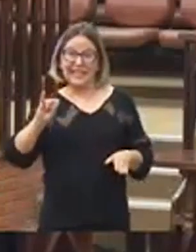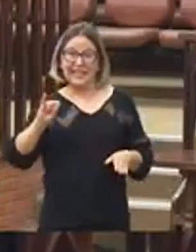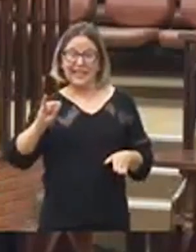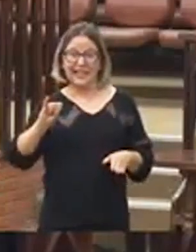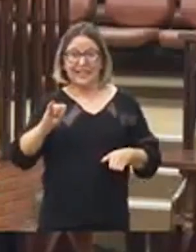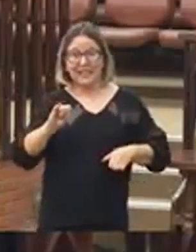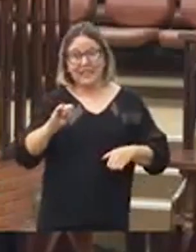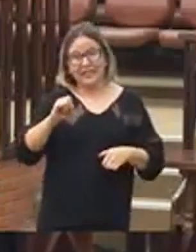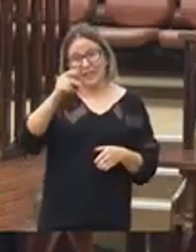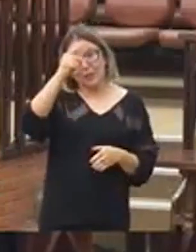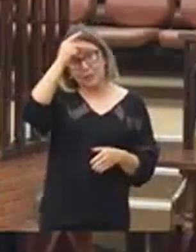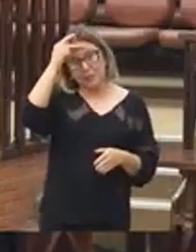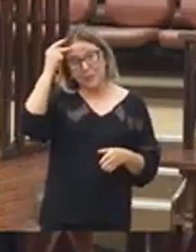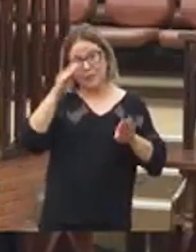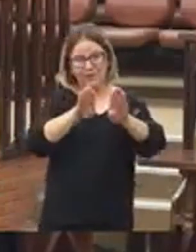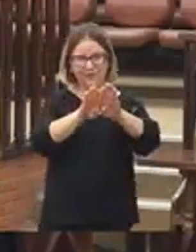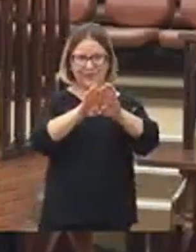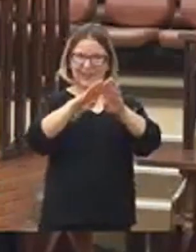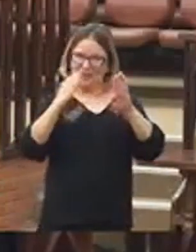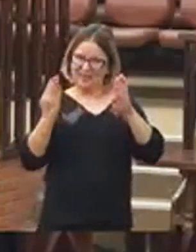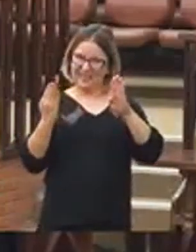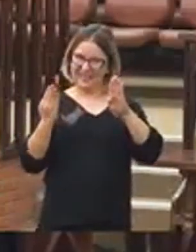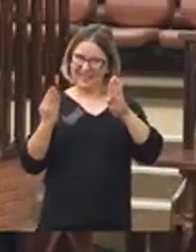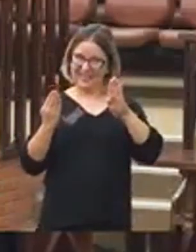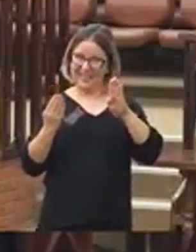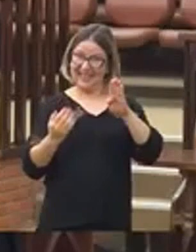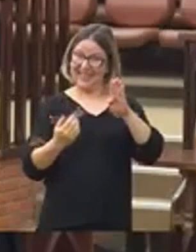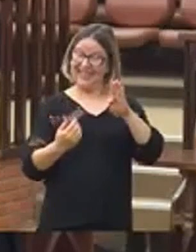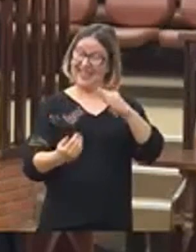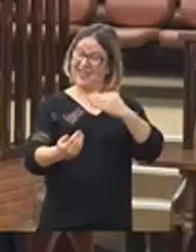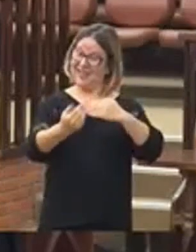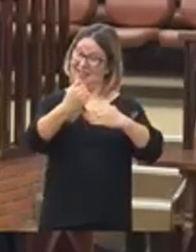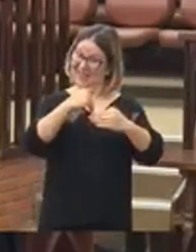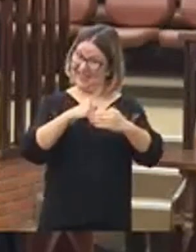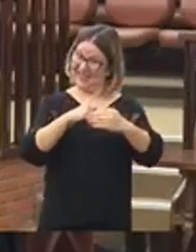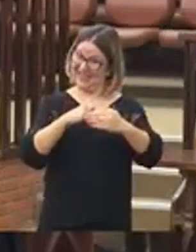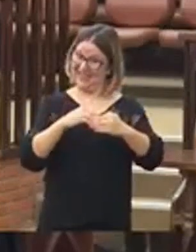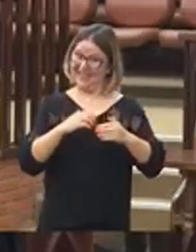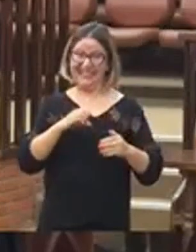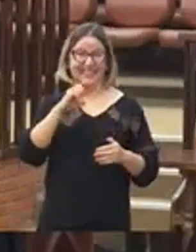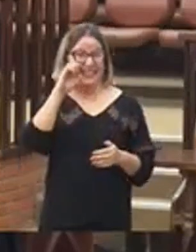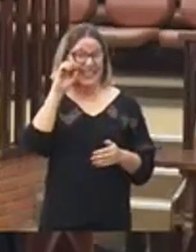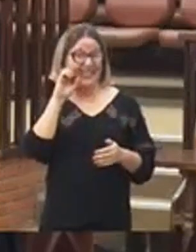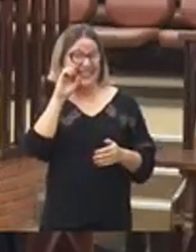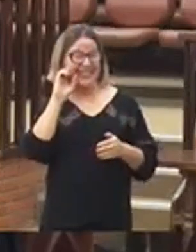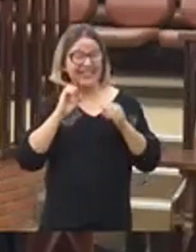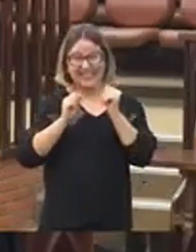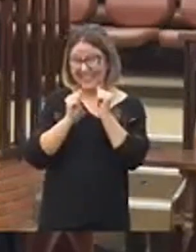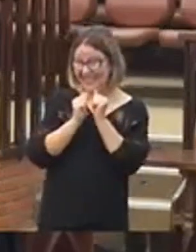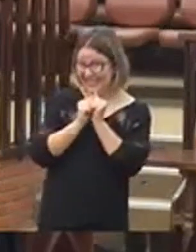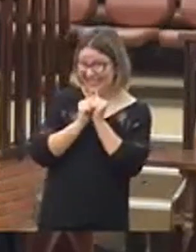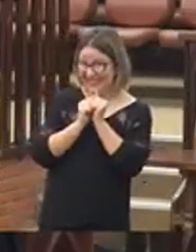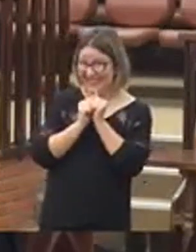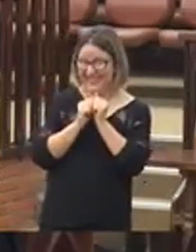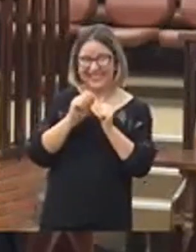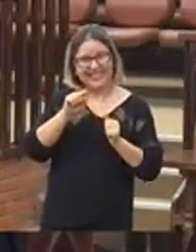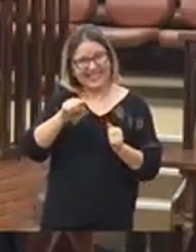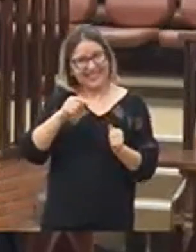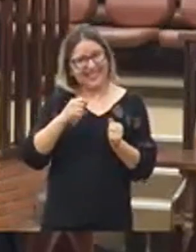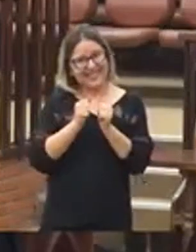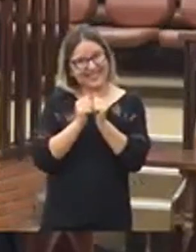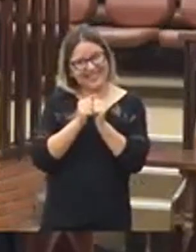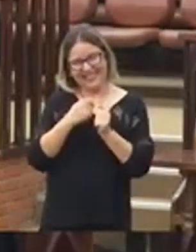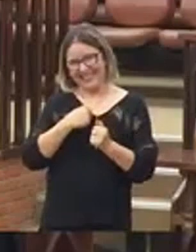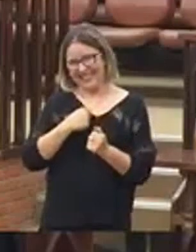eu vou entrar e vou cear com ele e ele comigo. Então eu percebo que hoje